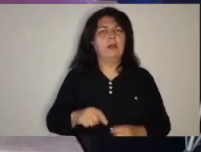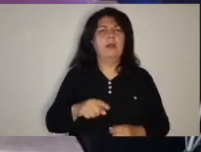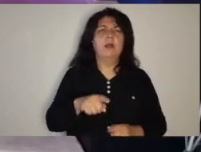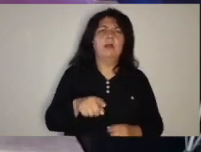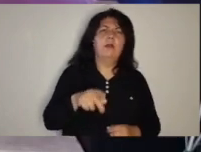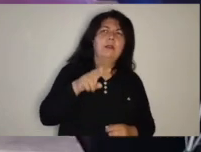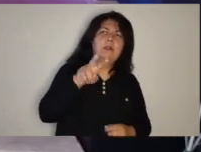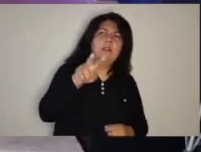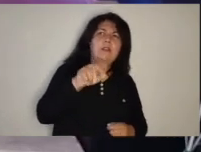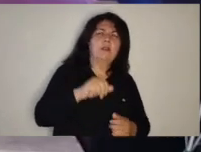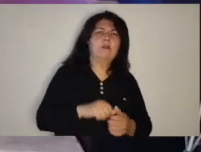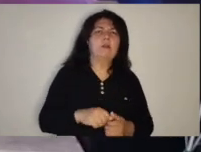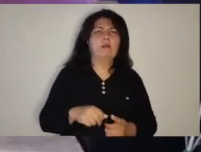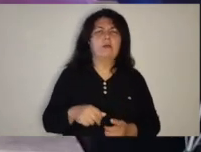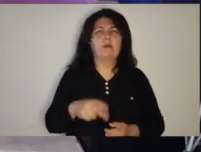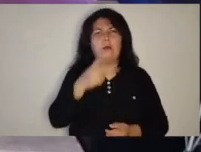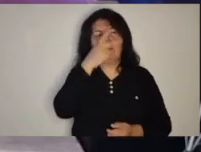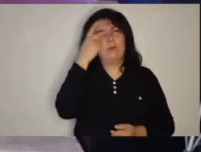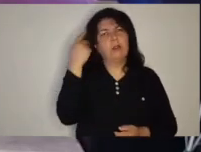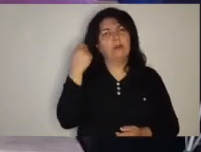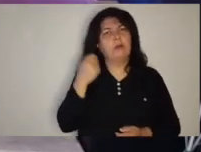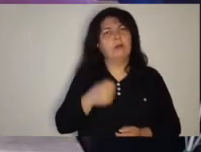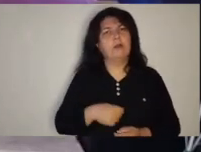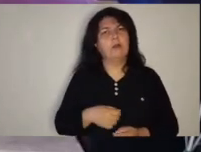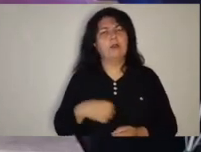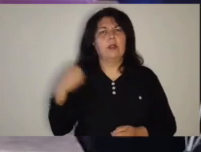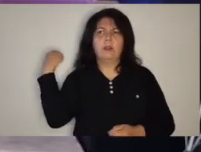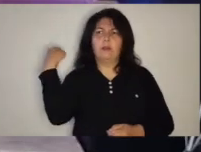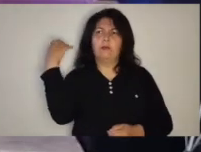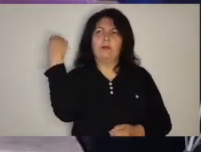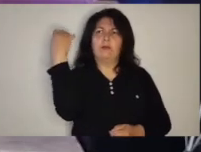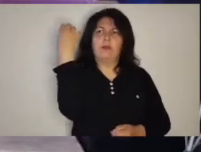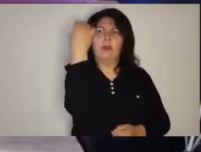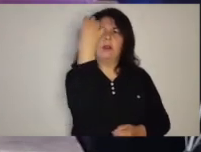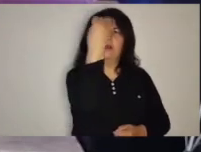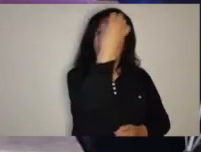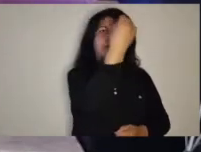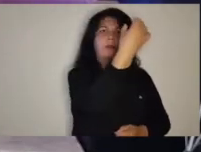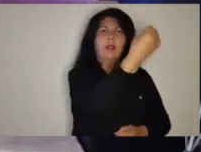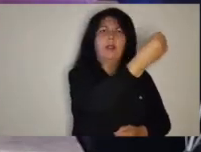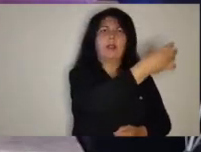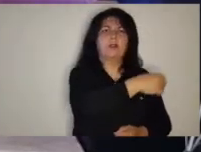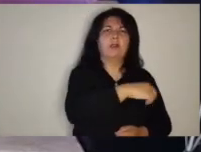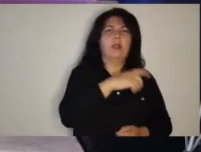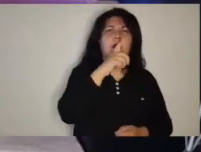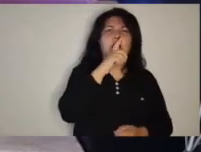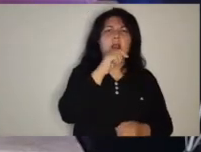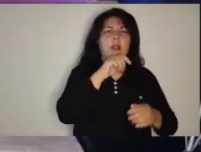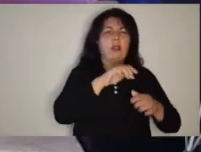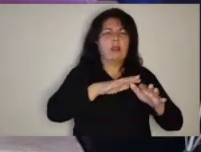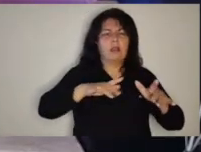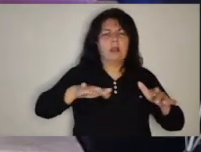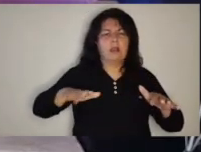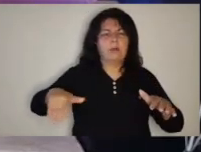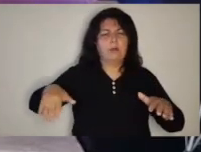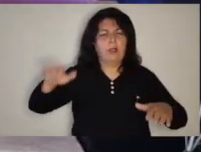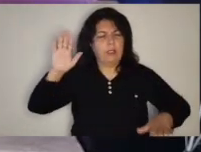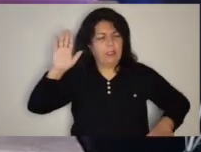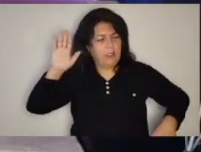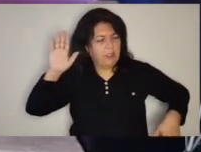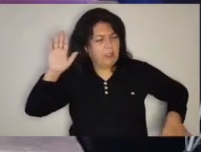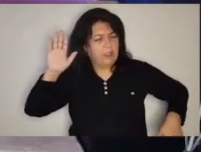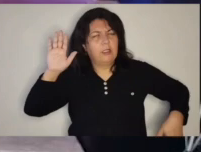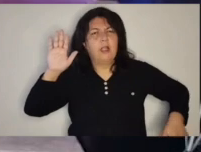Você já viu pessoas que vão, por exemplo, viajar e a pessoa não desliga? Irmãos, tem